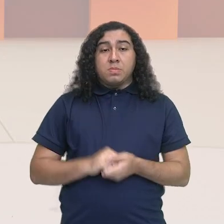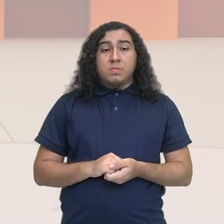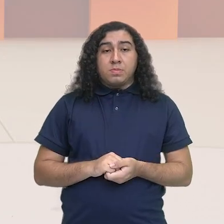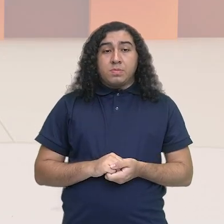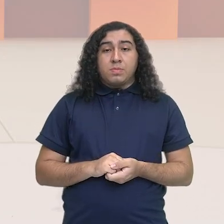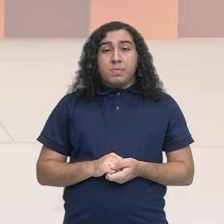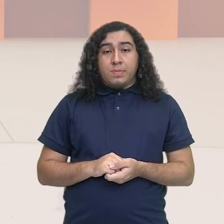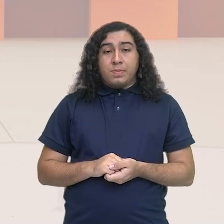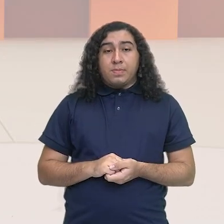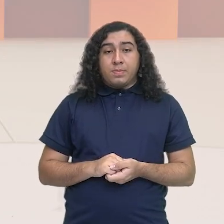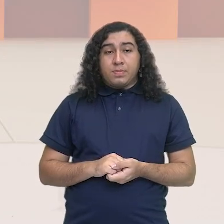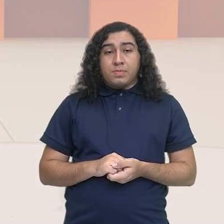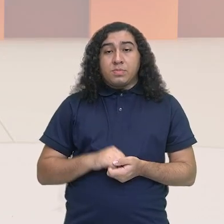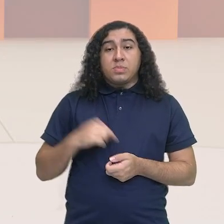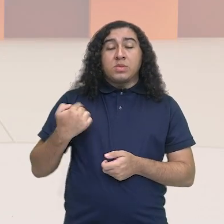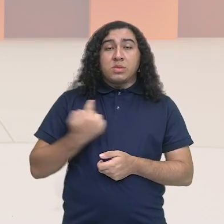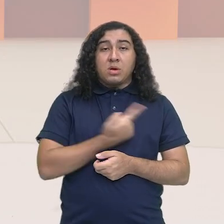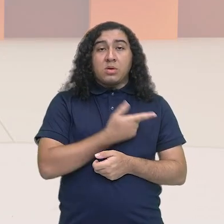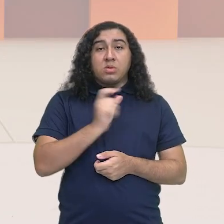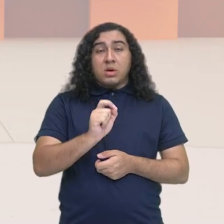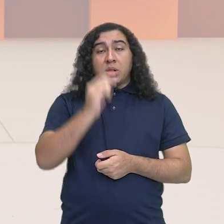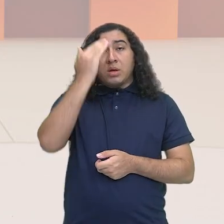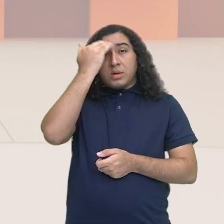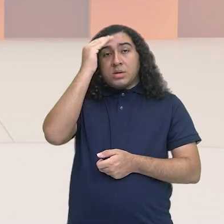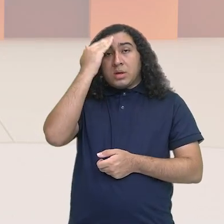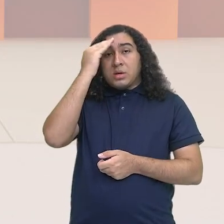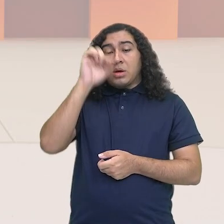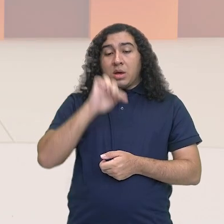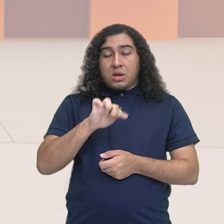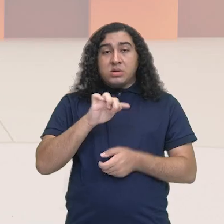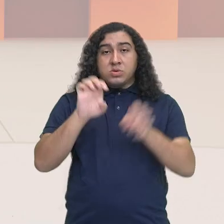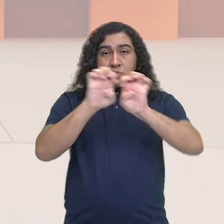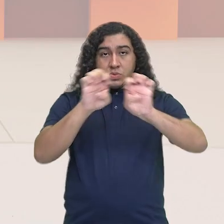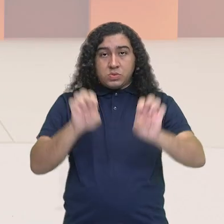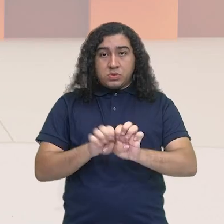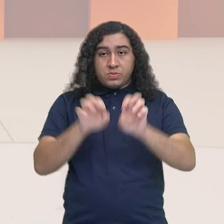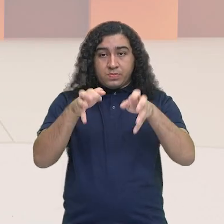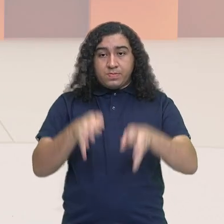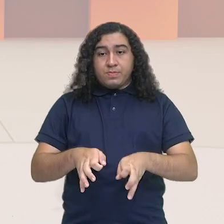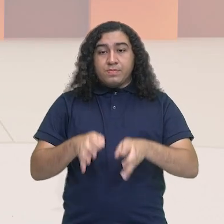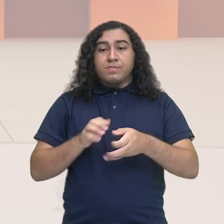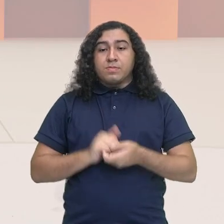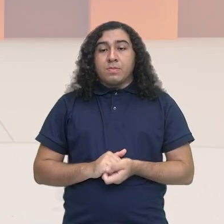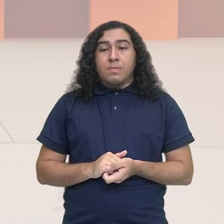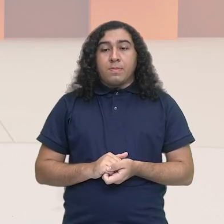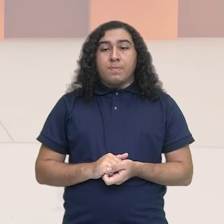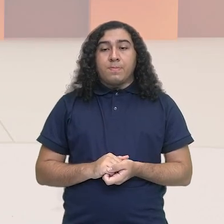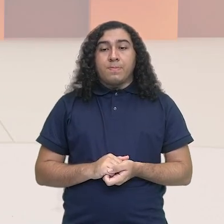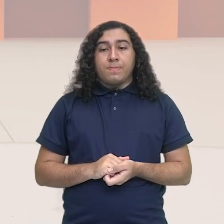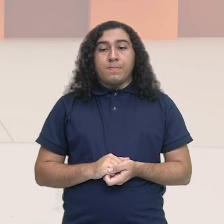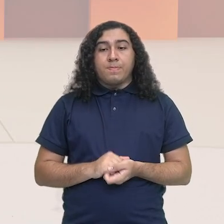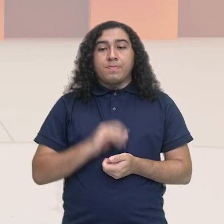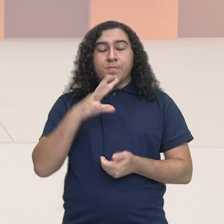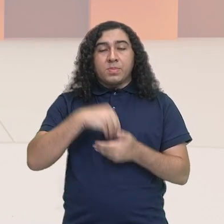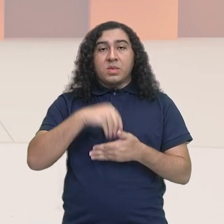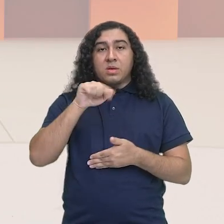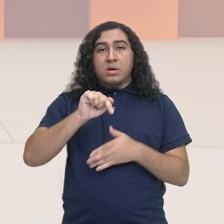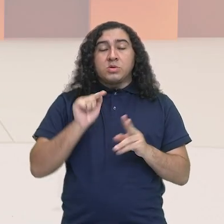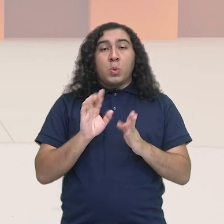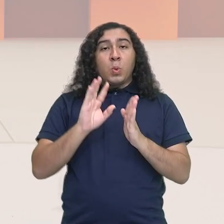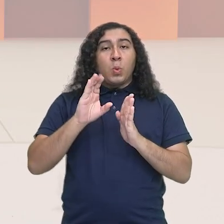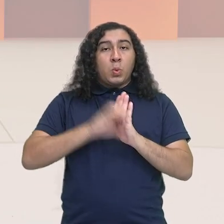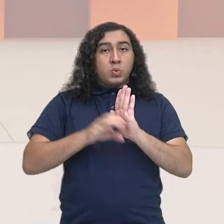nós construímos, né, esse processo de socialização, certo? Dentro dessa questão, desse conceito aí